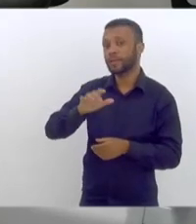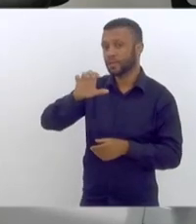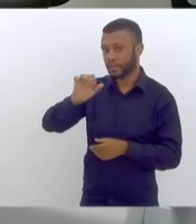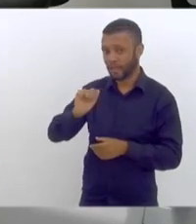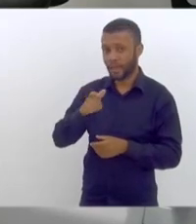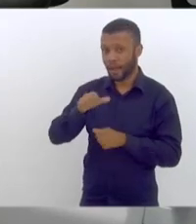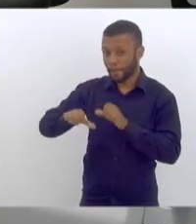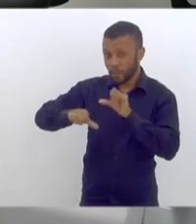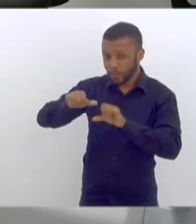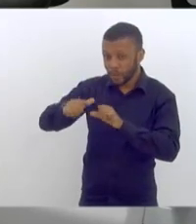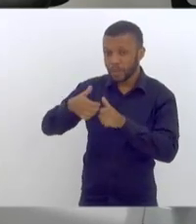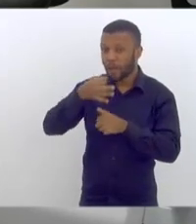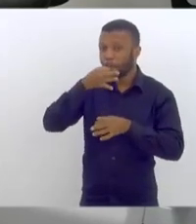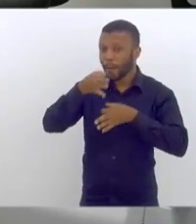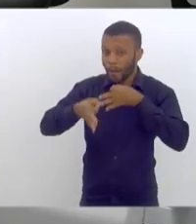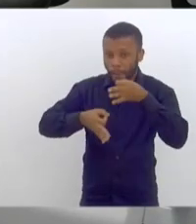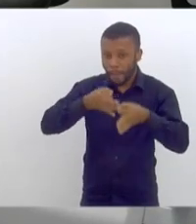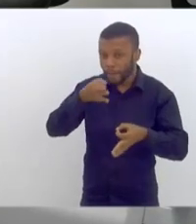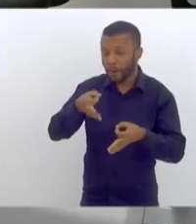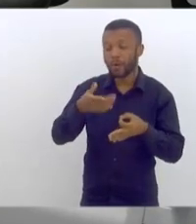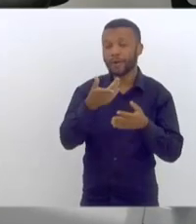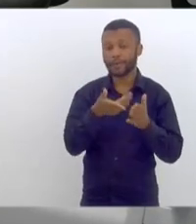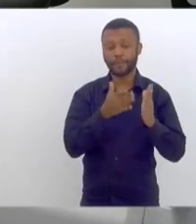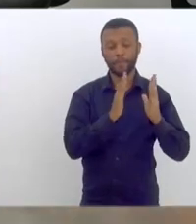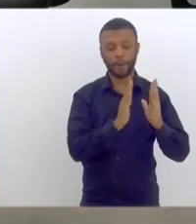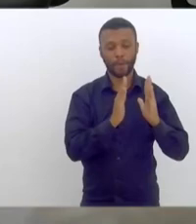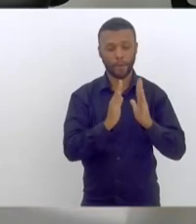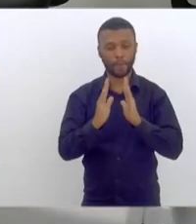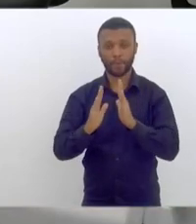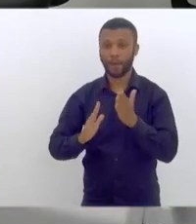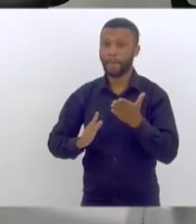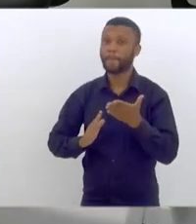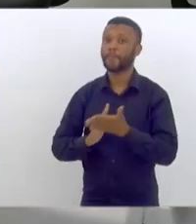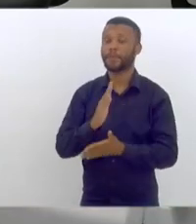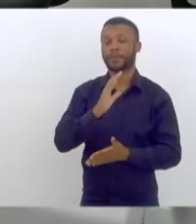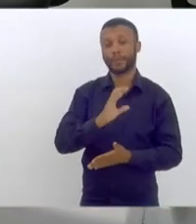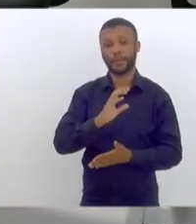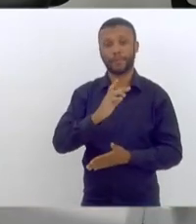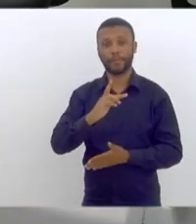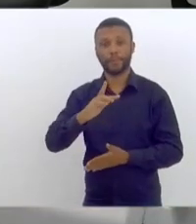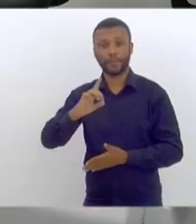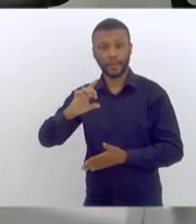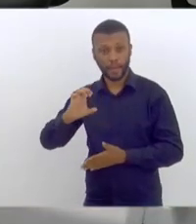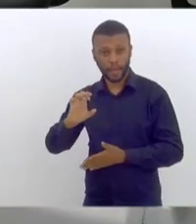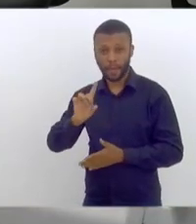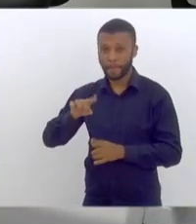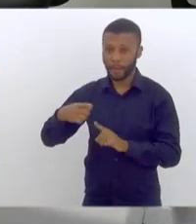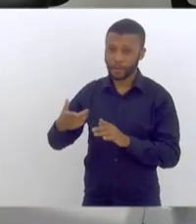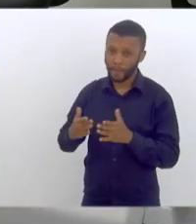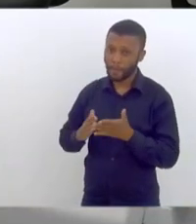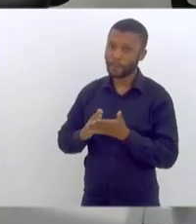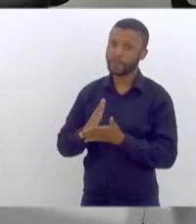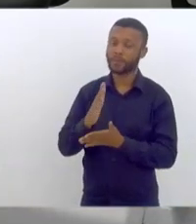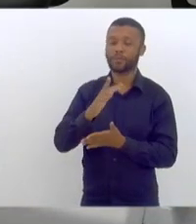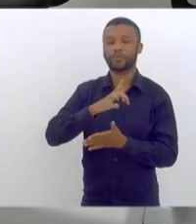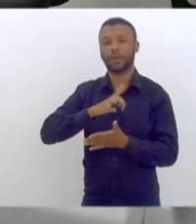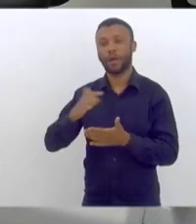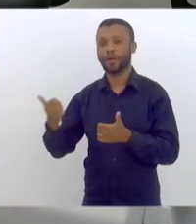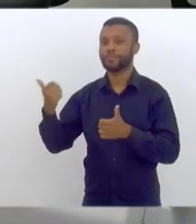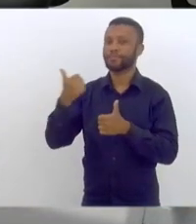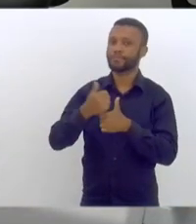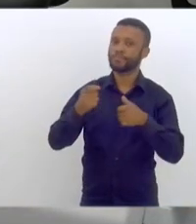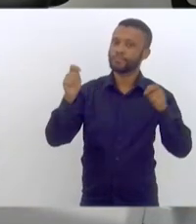era que esse rito a não necessariamente tivesse que ser aprovado pela cppde que essa aprovação da CPP pudesse ser substituída